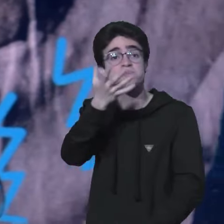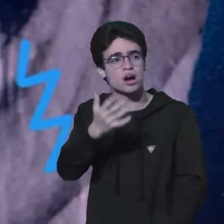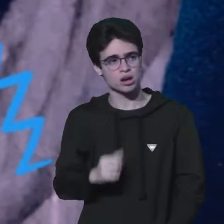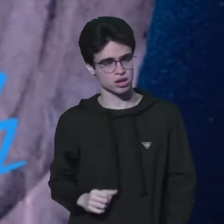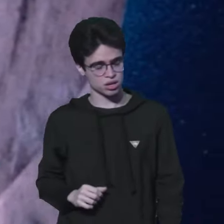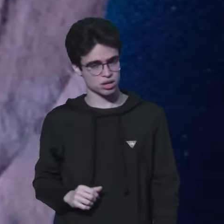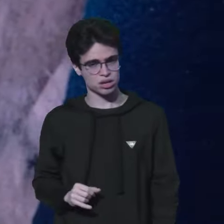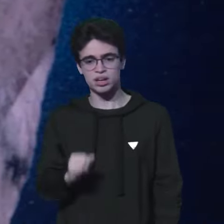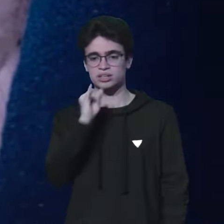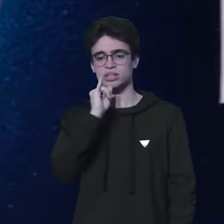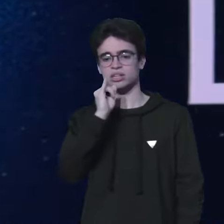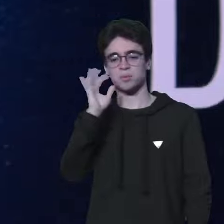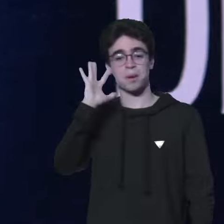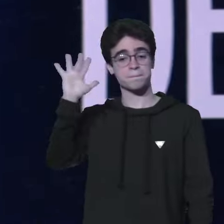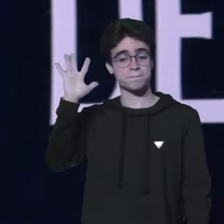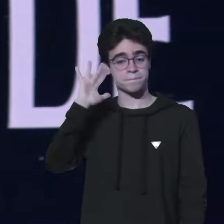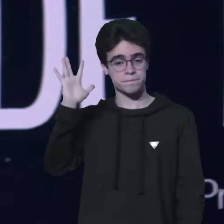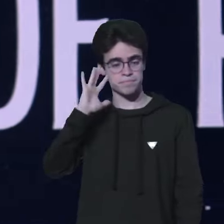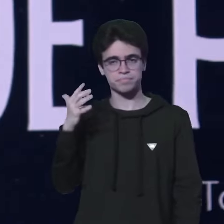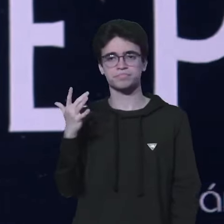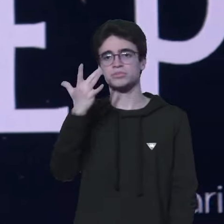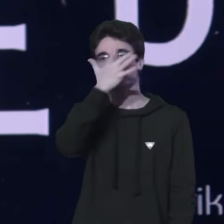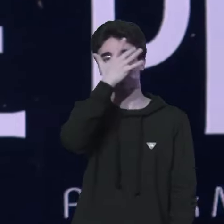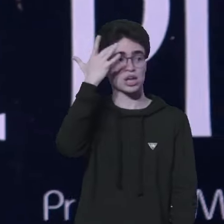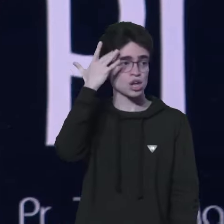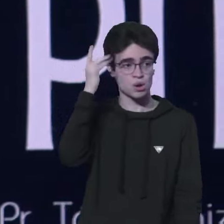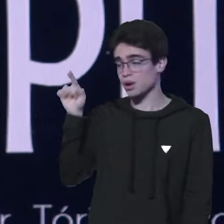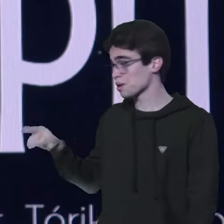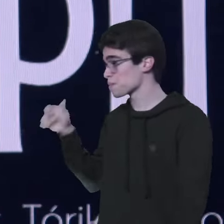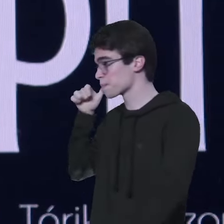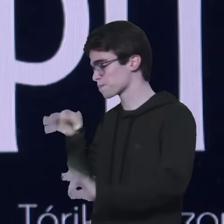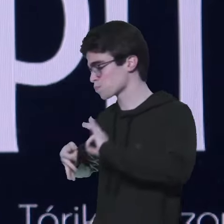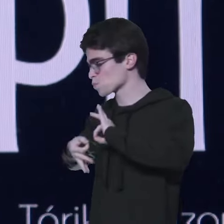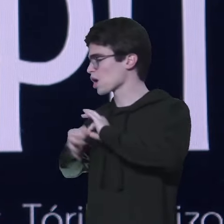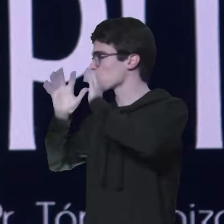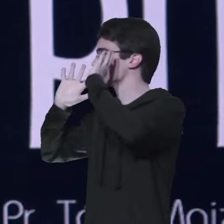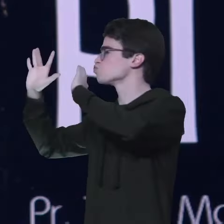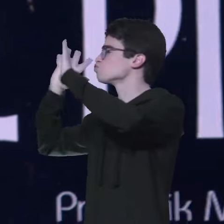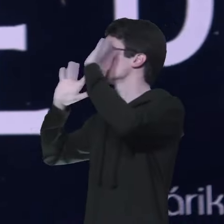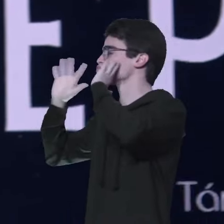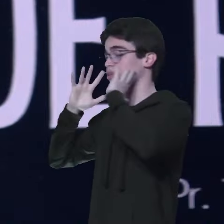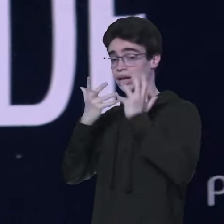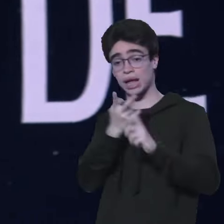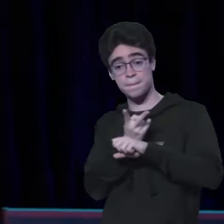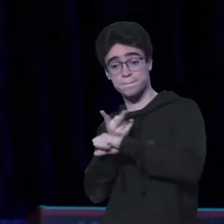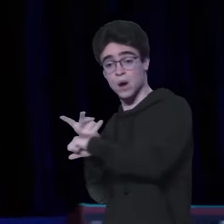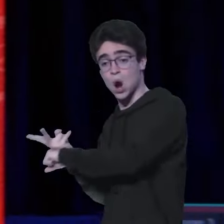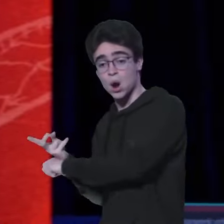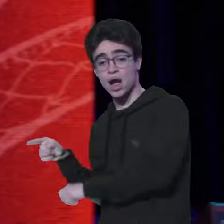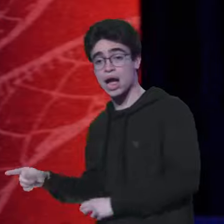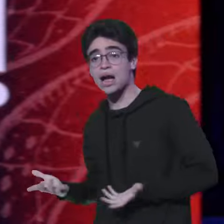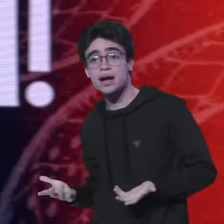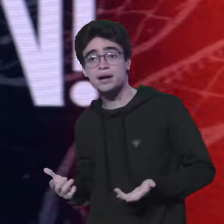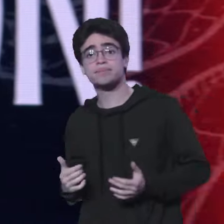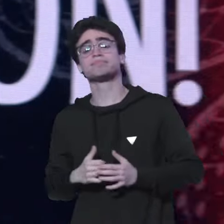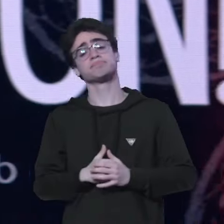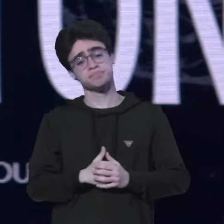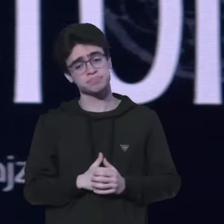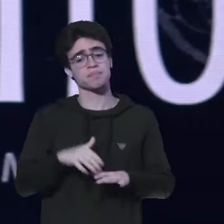Você imagina as pessoas indo se consultar com aquela adivinha? Às vezes eu creio que